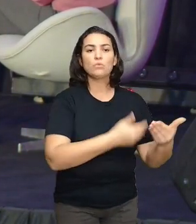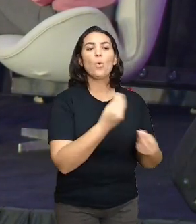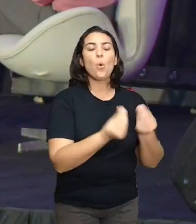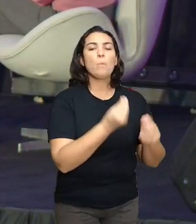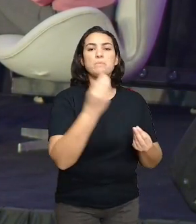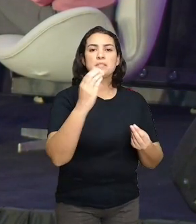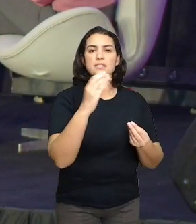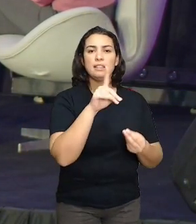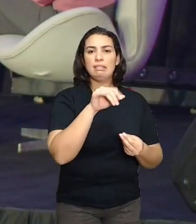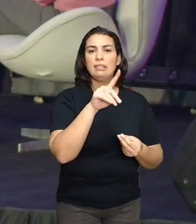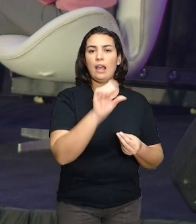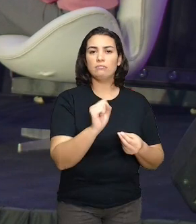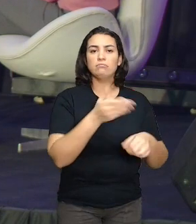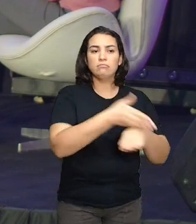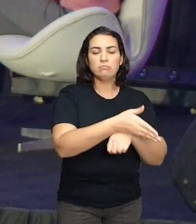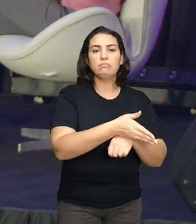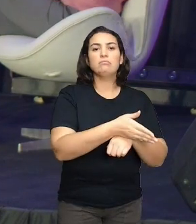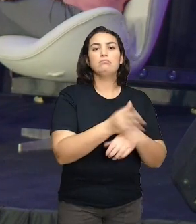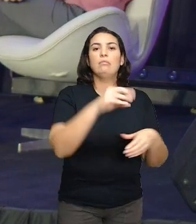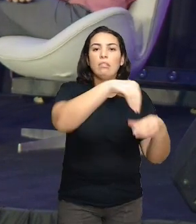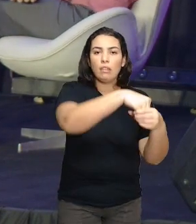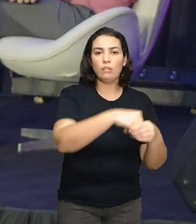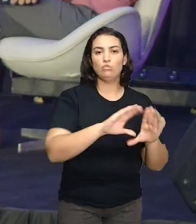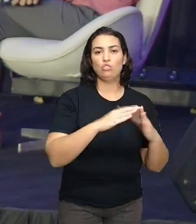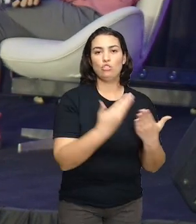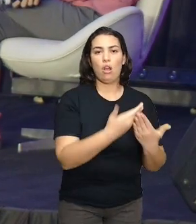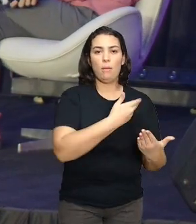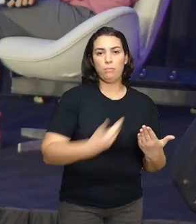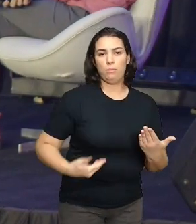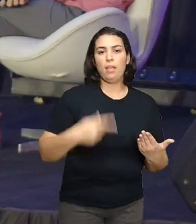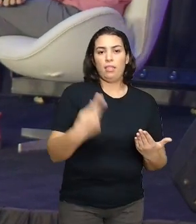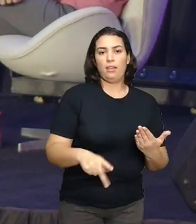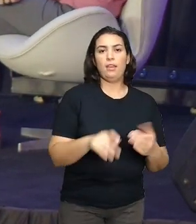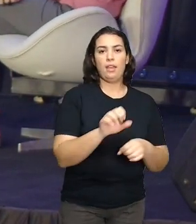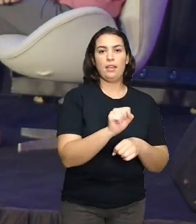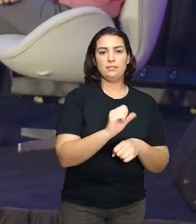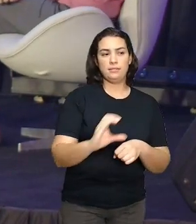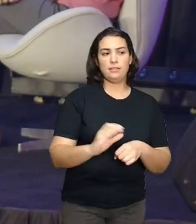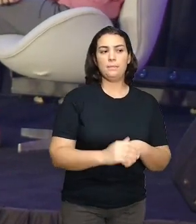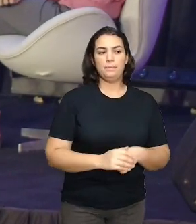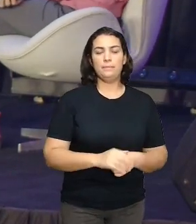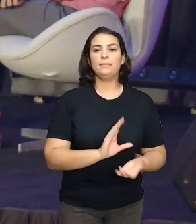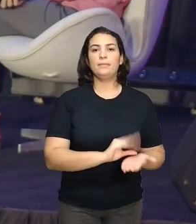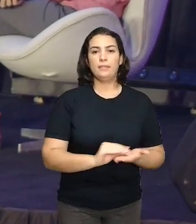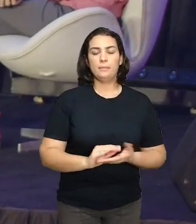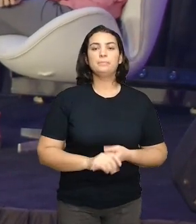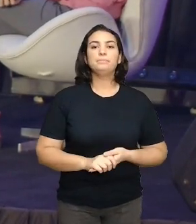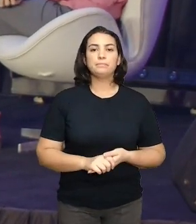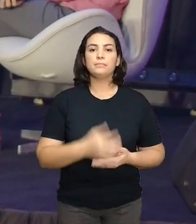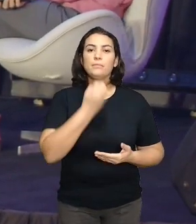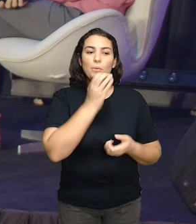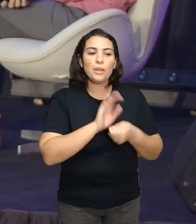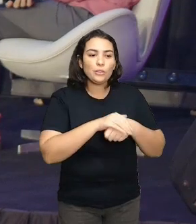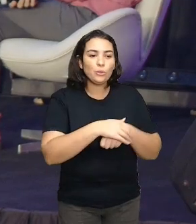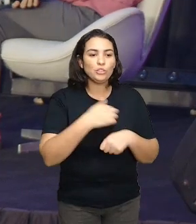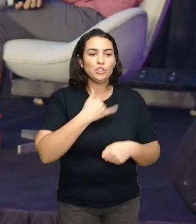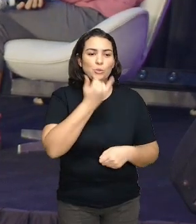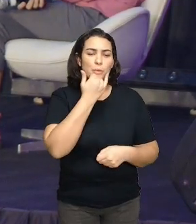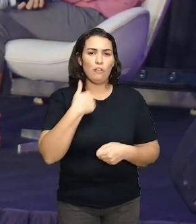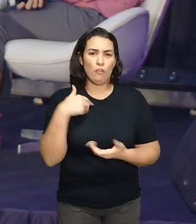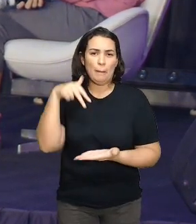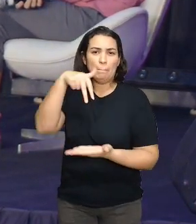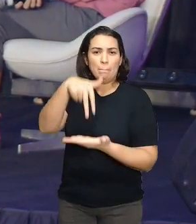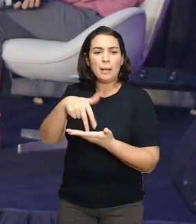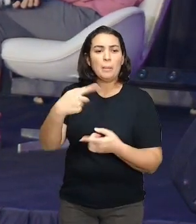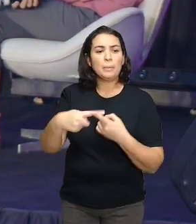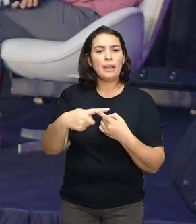escola pública aqui em Santa Catarina? Boa noite. Eu vou pedir licença para ficar de pé, porque tem uma